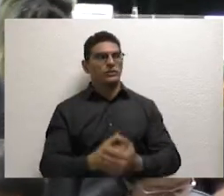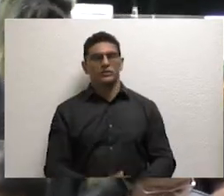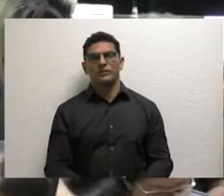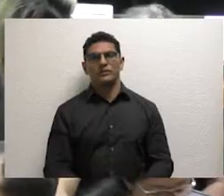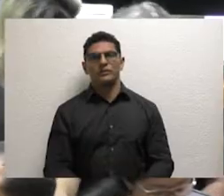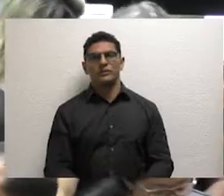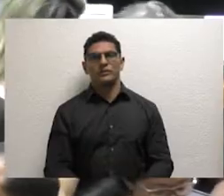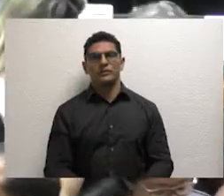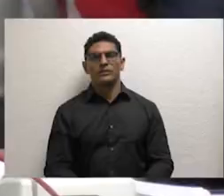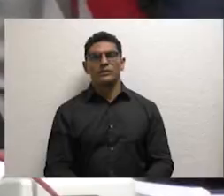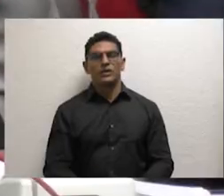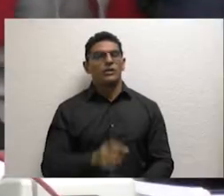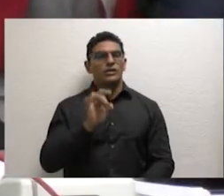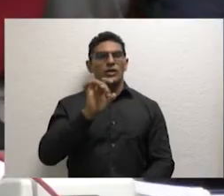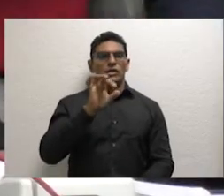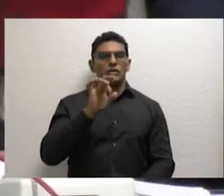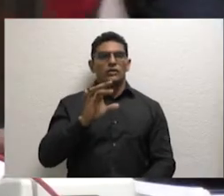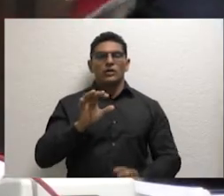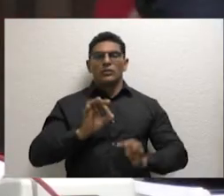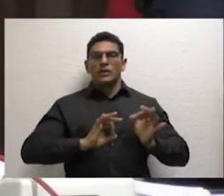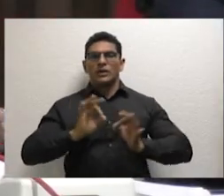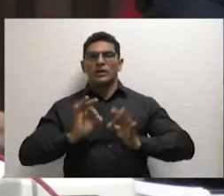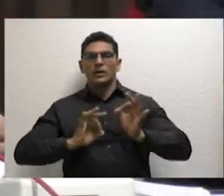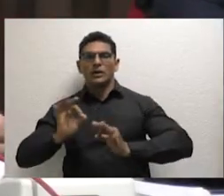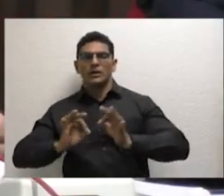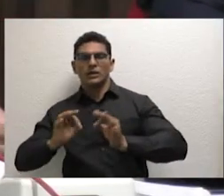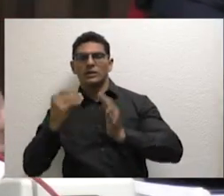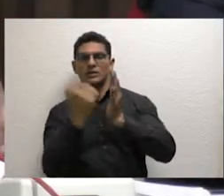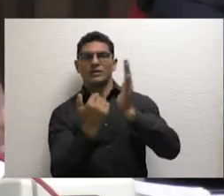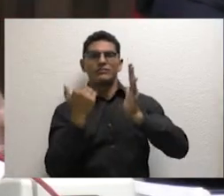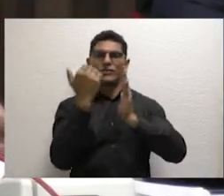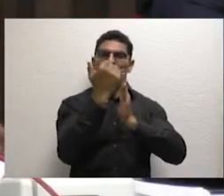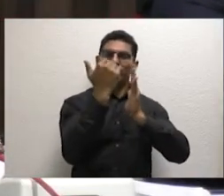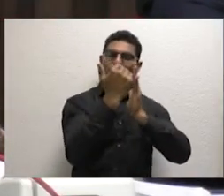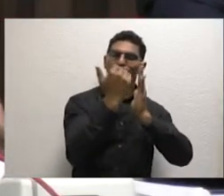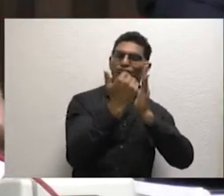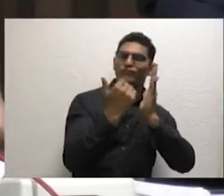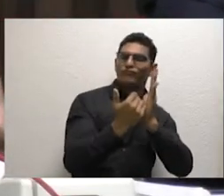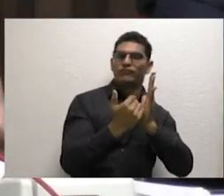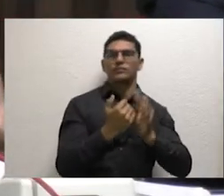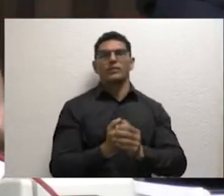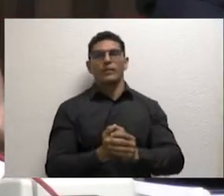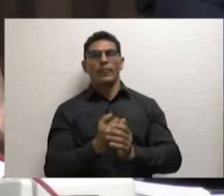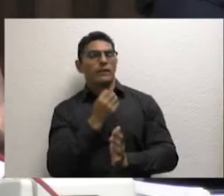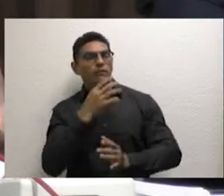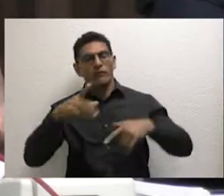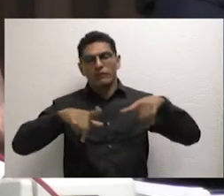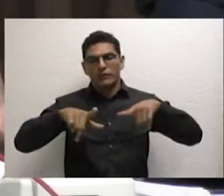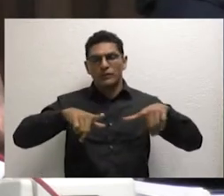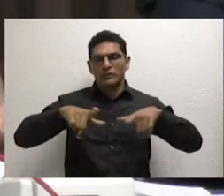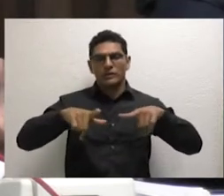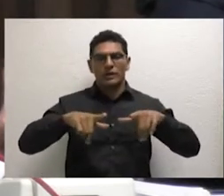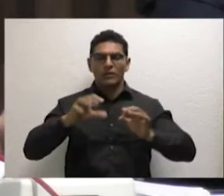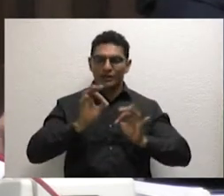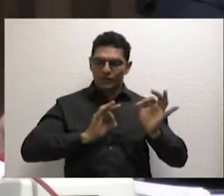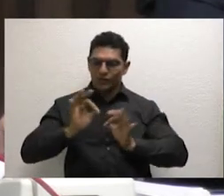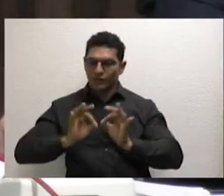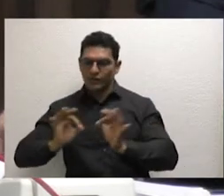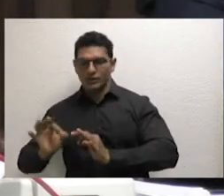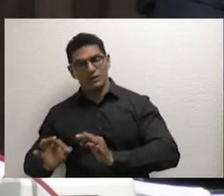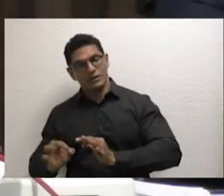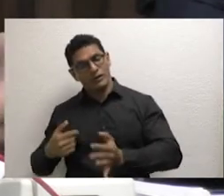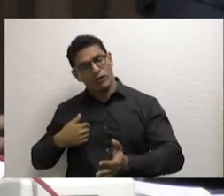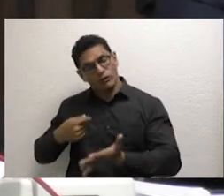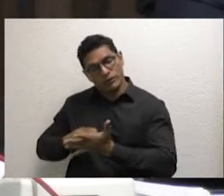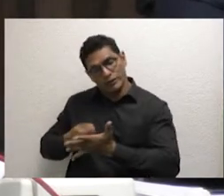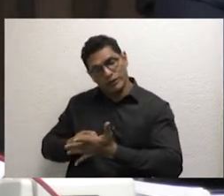apenas para a gente colocar as prioridades é sempre bom a gente fazer um trabalho organizado deputado Sineso e é isso que eu estou tentando fazer